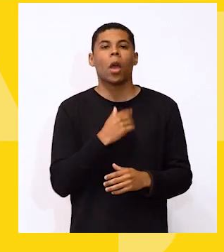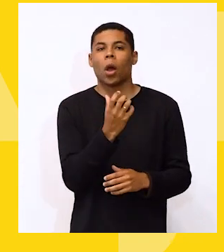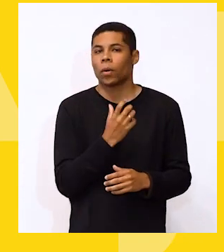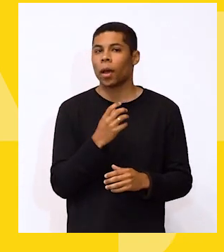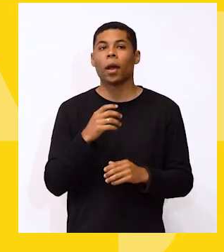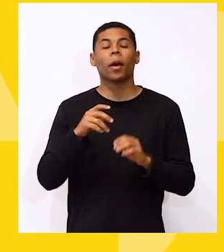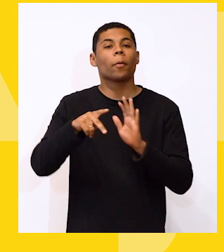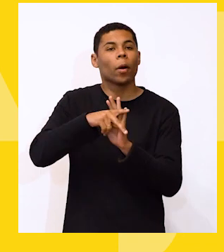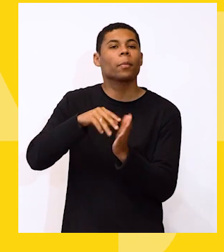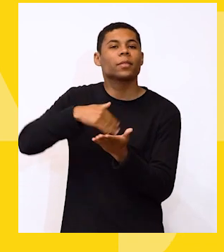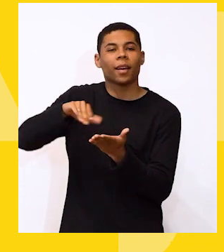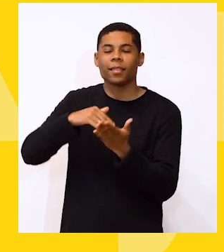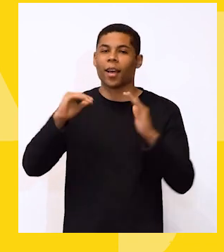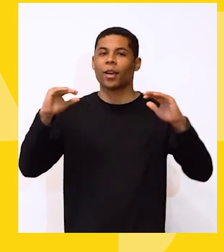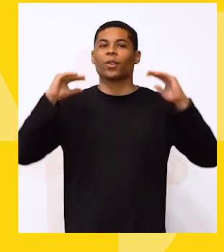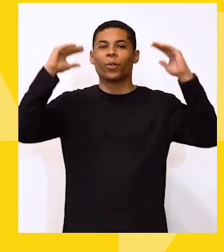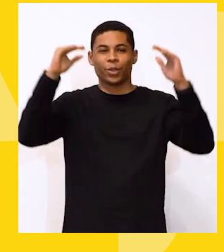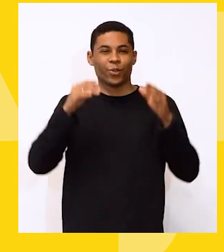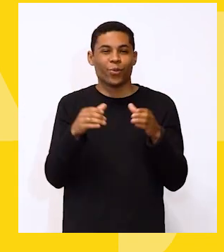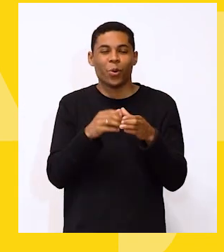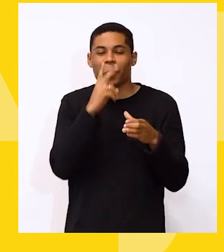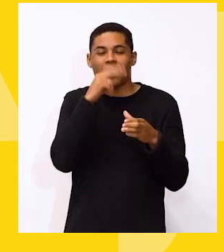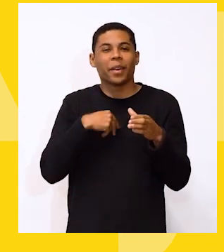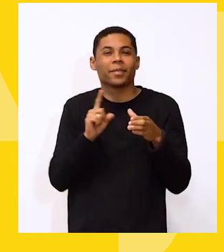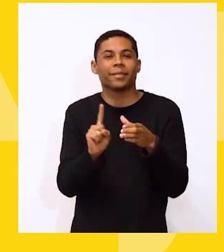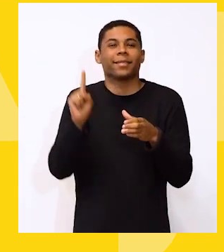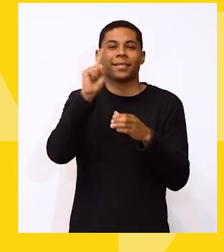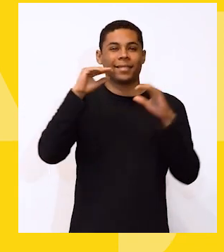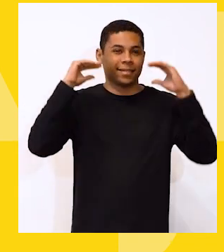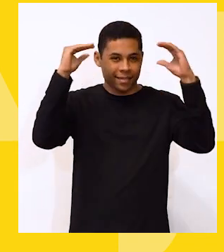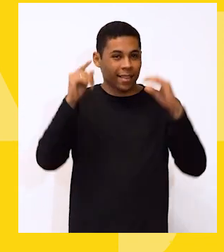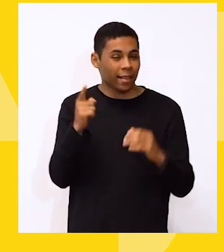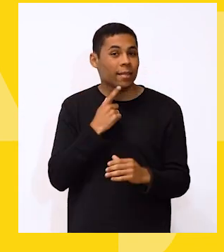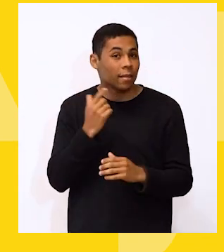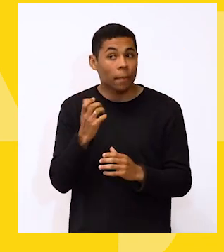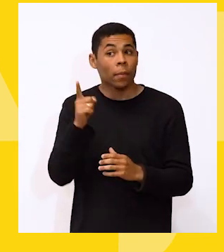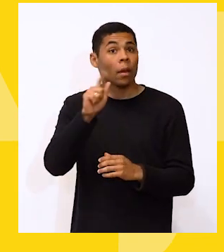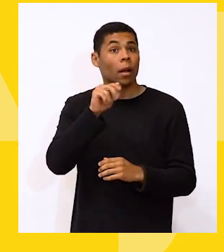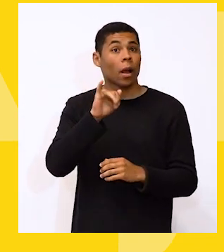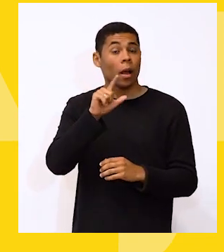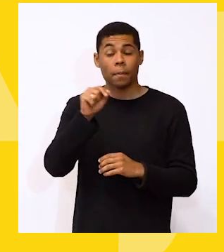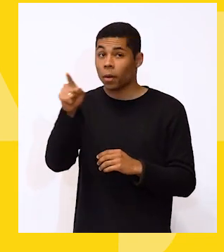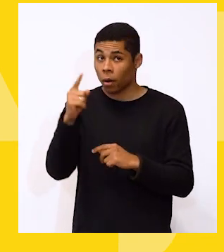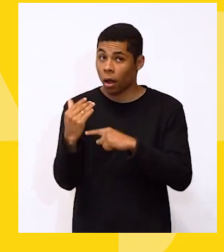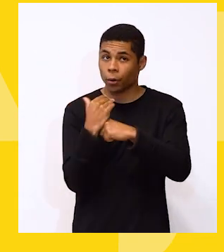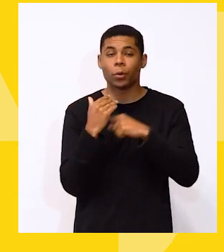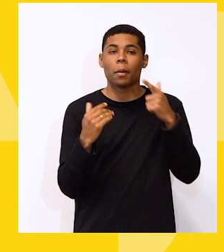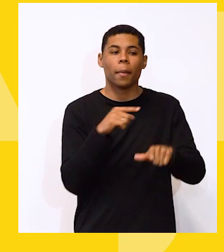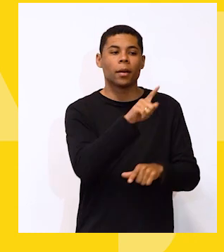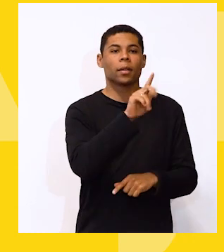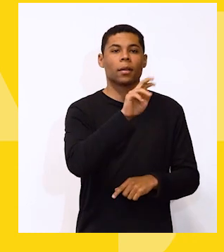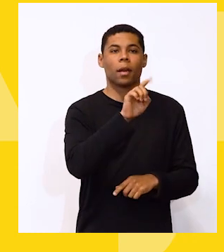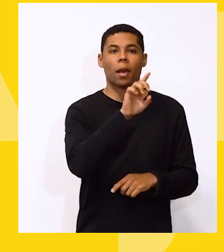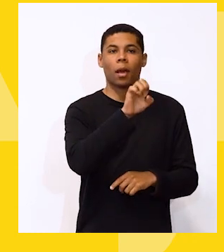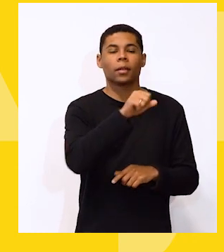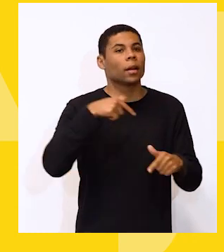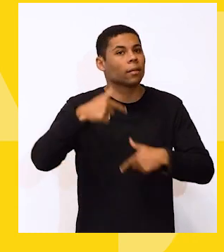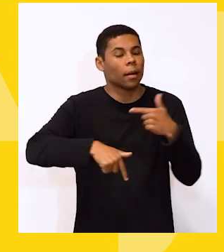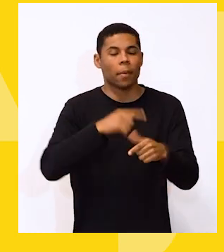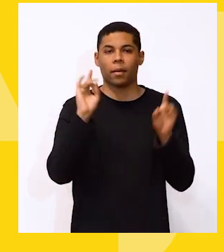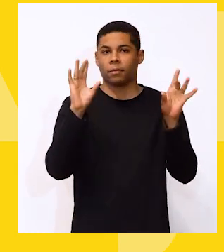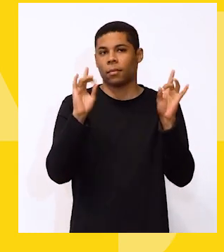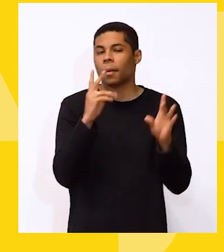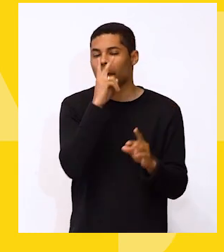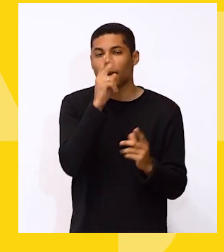no máximo secretária executivo aqui do do grupo né o professor gamiro tem nos ajudado muitas pessoas Guedes Tem trabalhado de uma forma excepcional